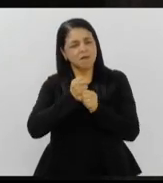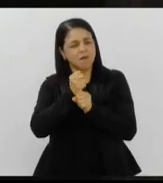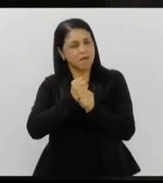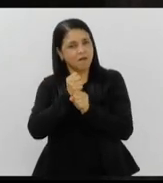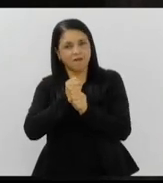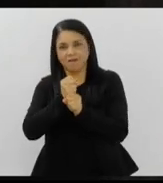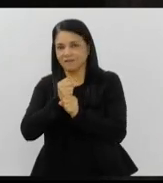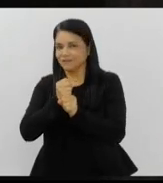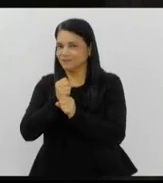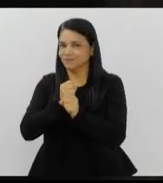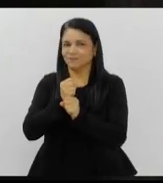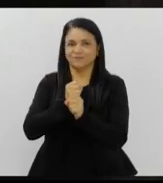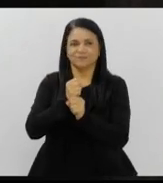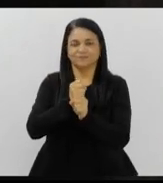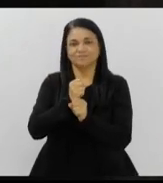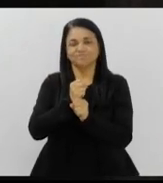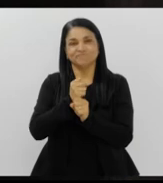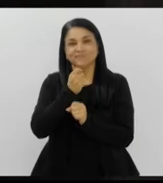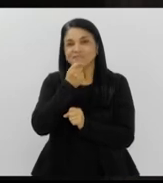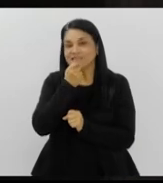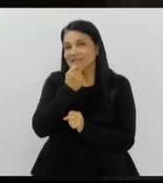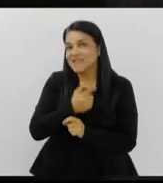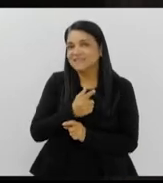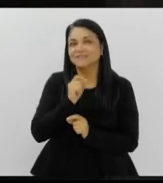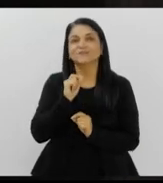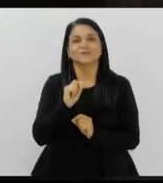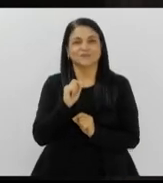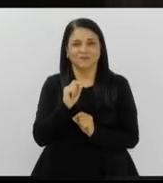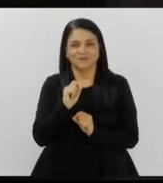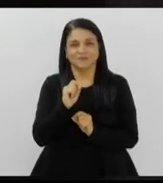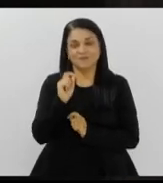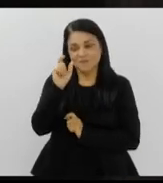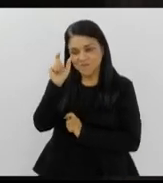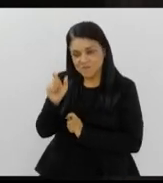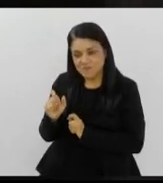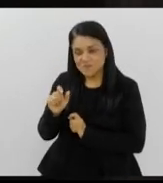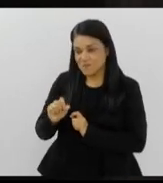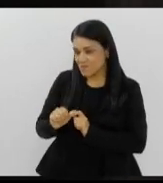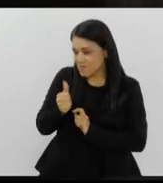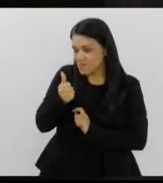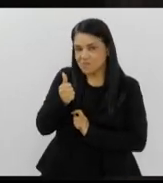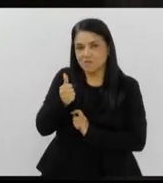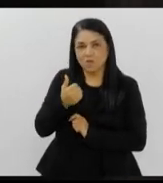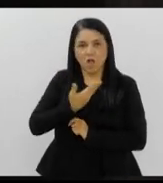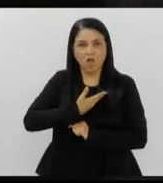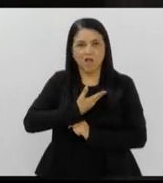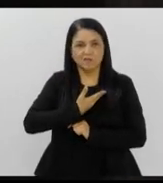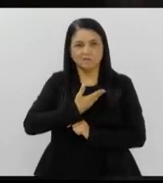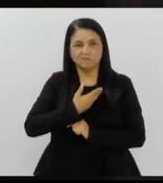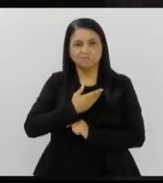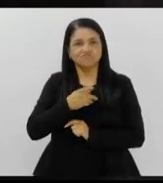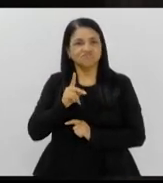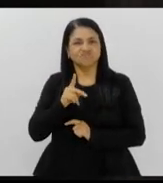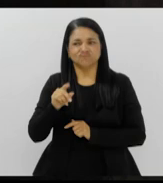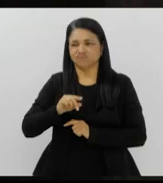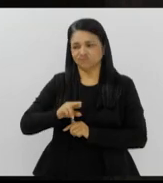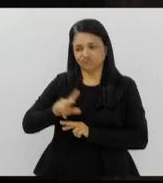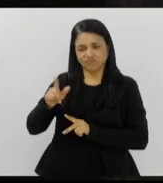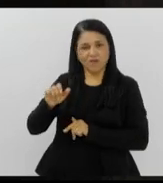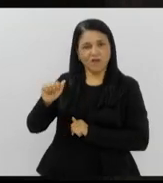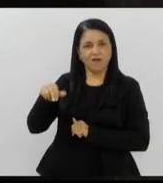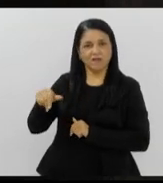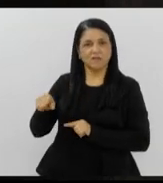anos. E o mais engraçado que a primeira pessoa que foi minha amiga não foi a Ana, foi o pai dela, o Francisco